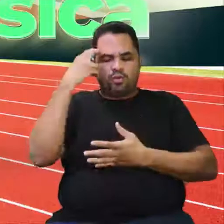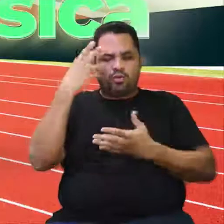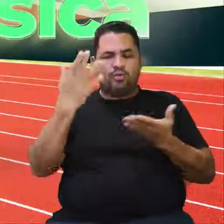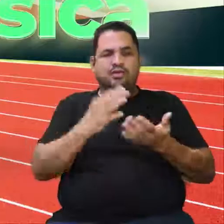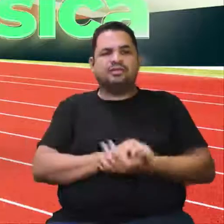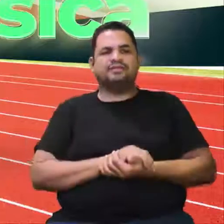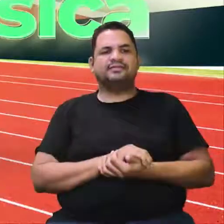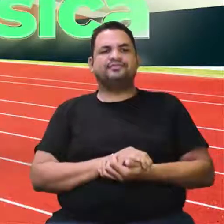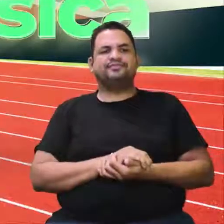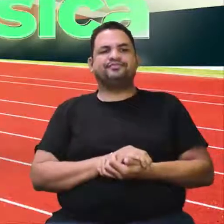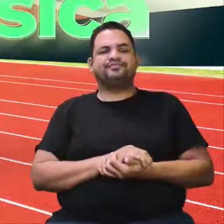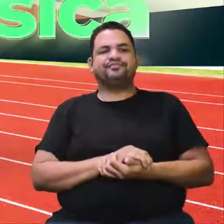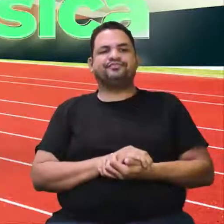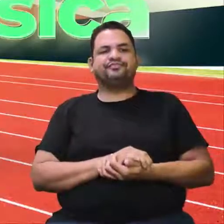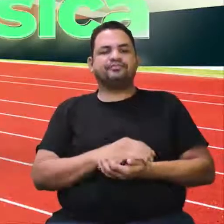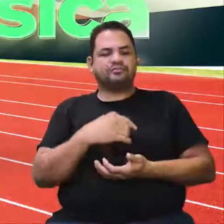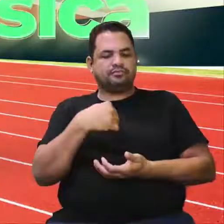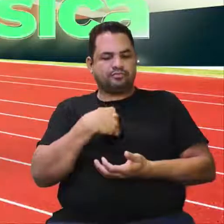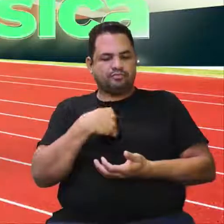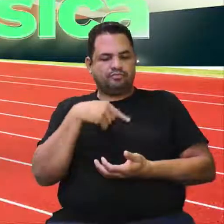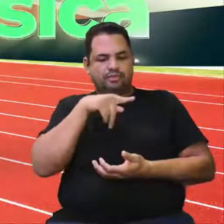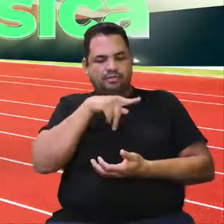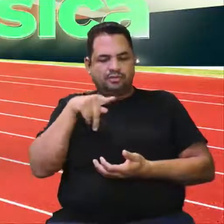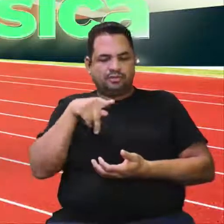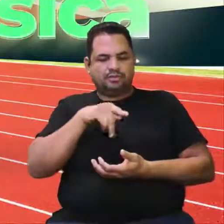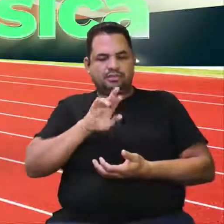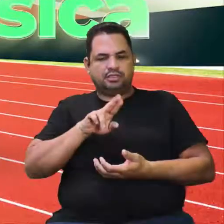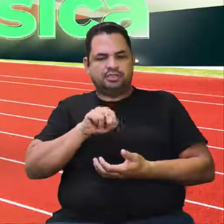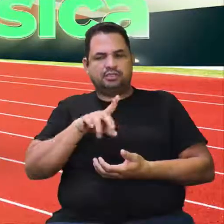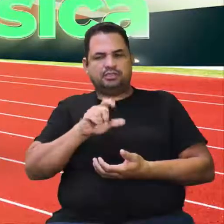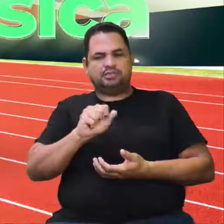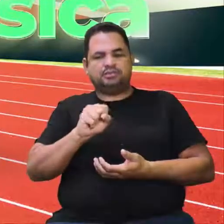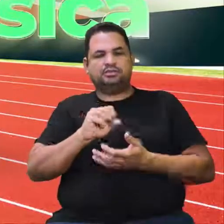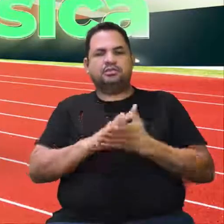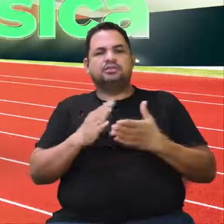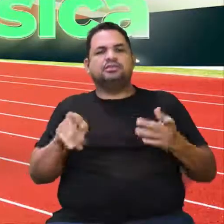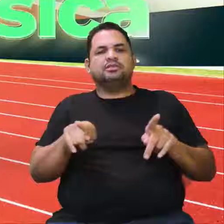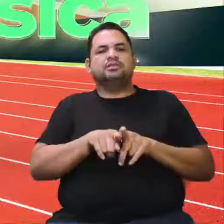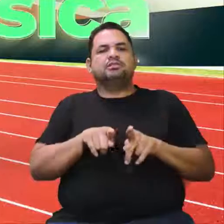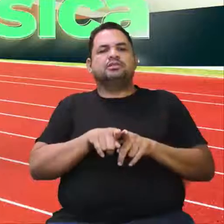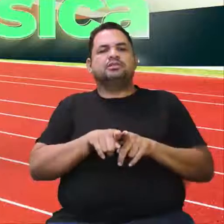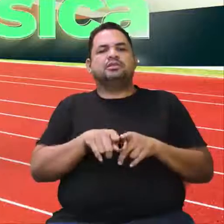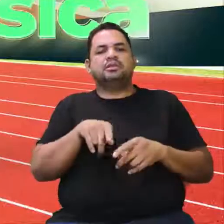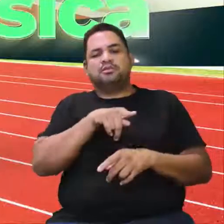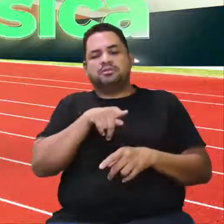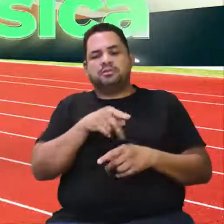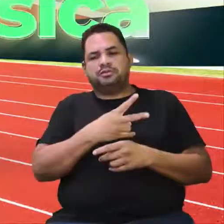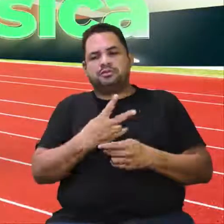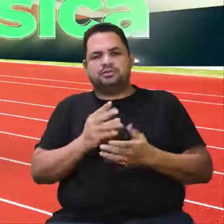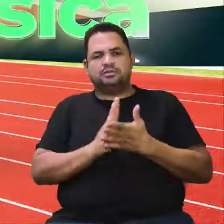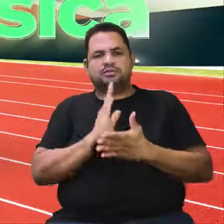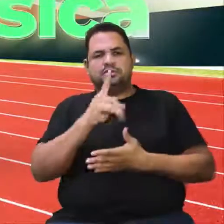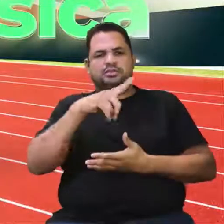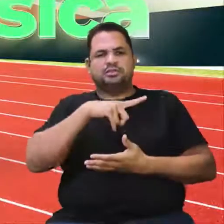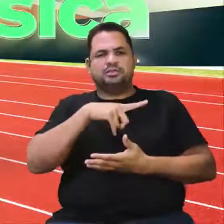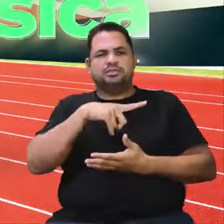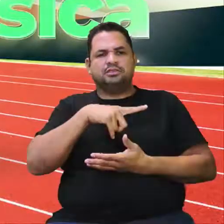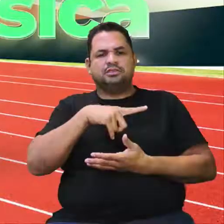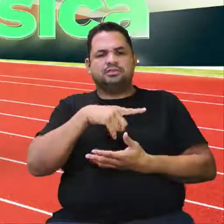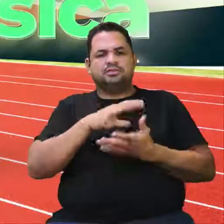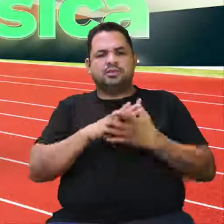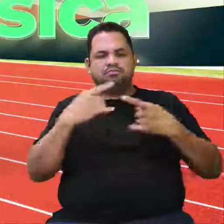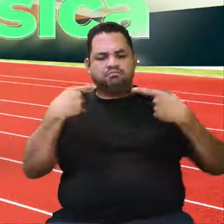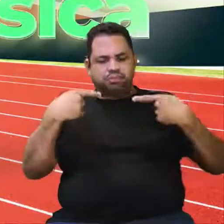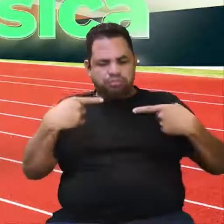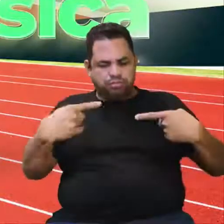estudante. Eu, professora Iris Lene, e acredito que professora Elisângela, já tivemos uma guerra